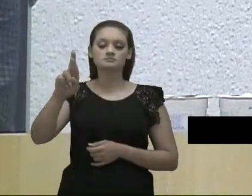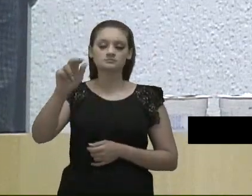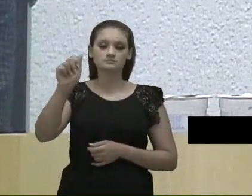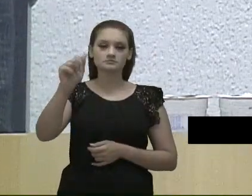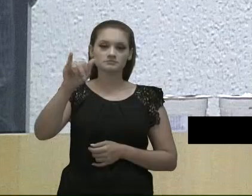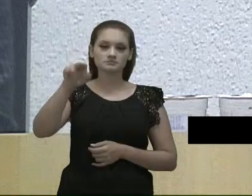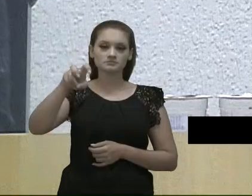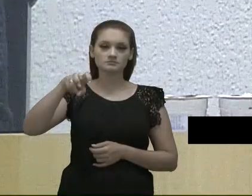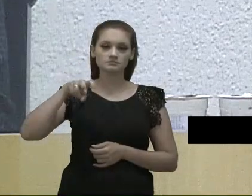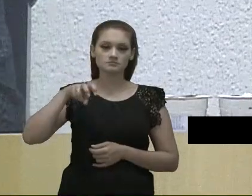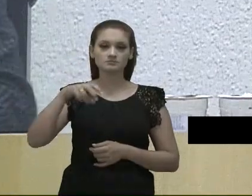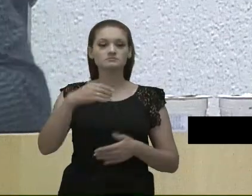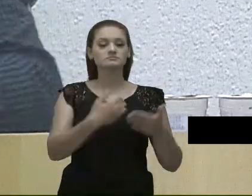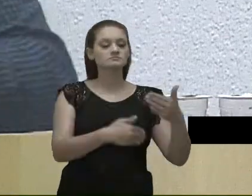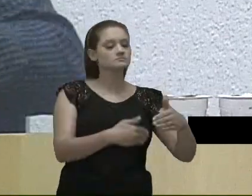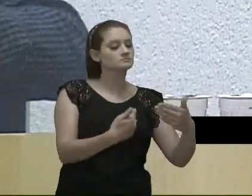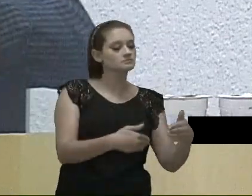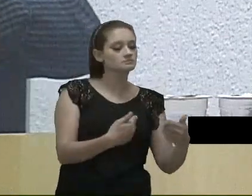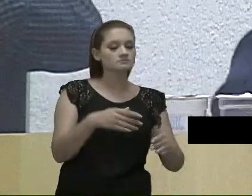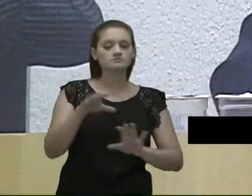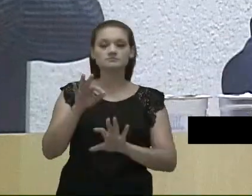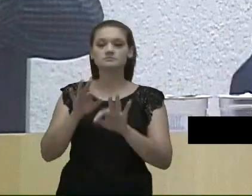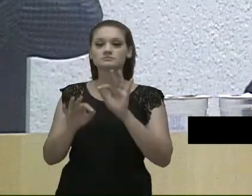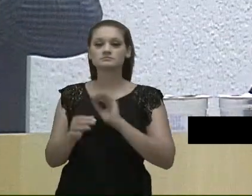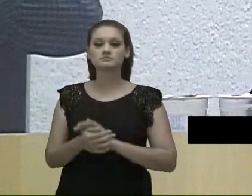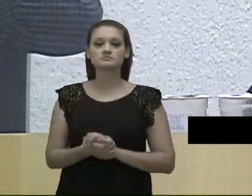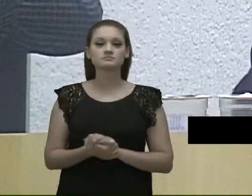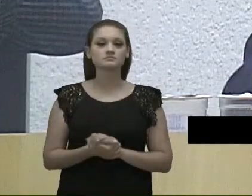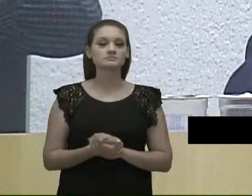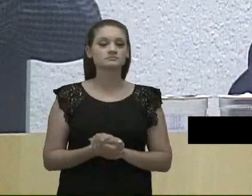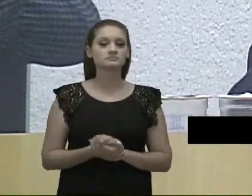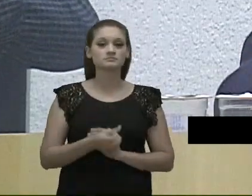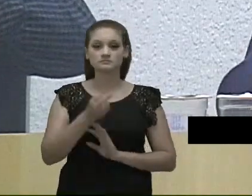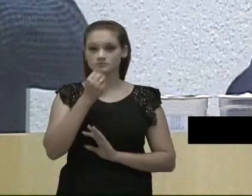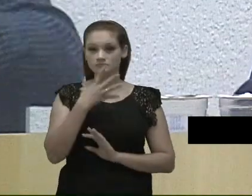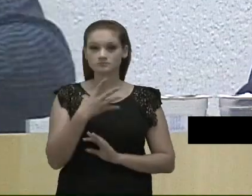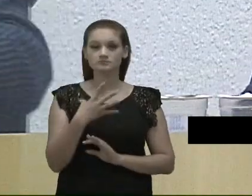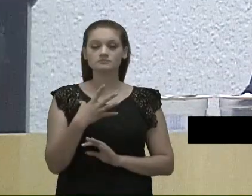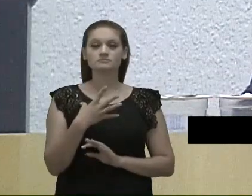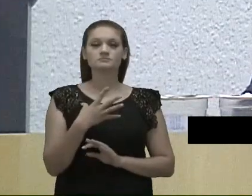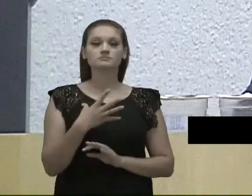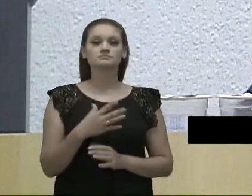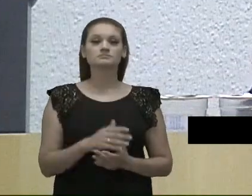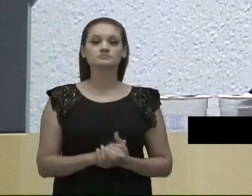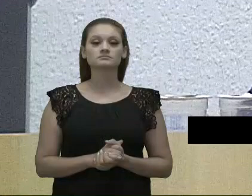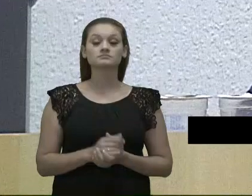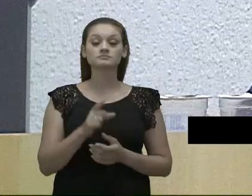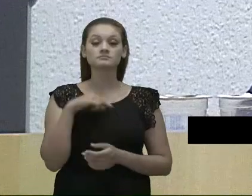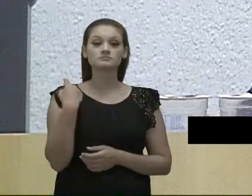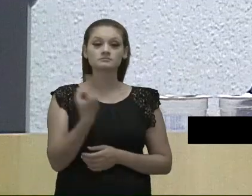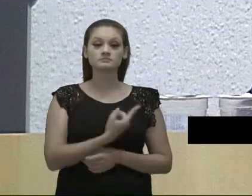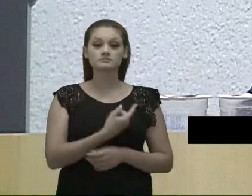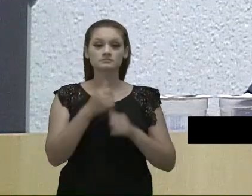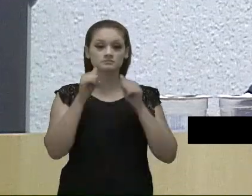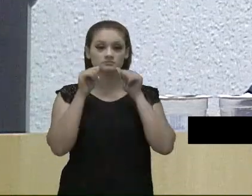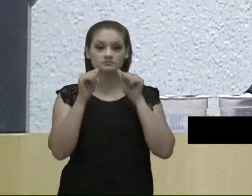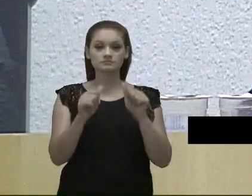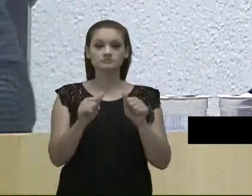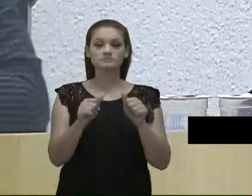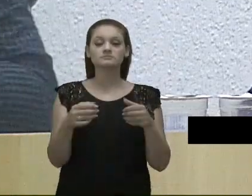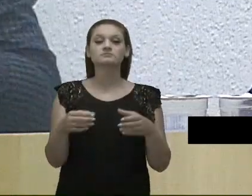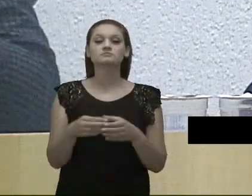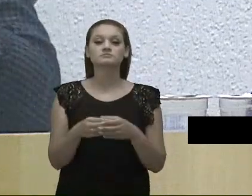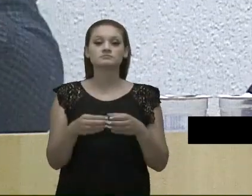de processo seletivo. Bom, o que passou para a nossa assessoria, passou para a nossa